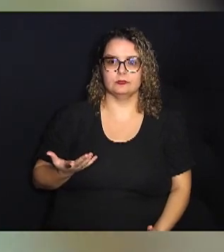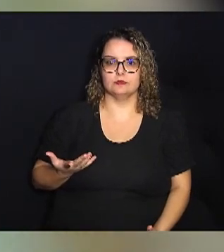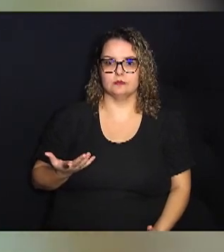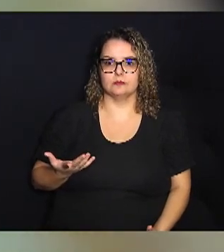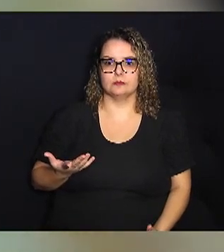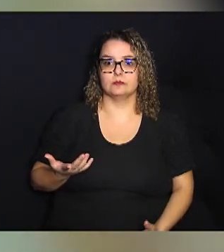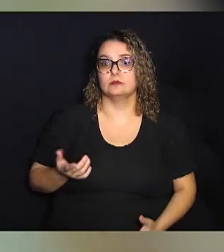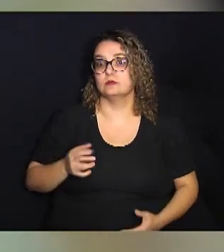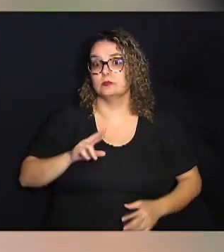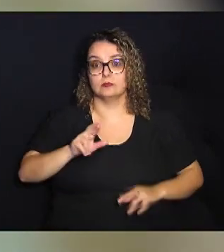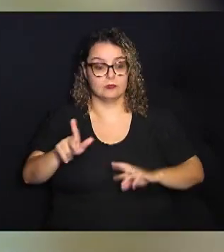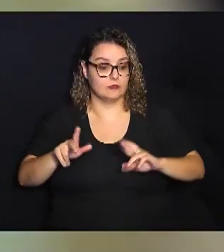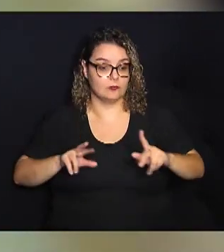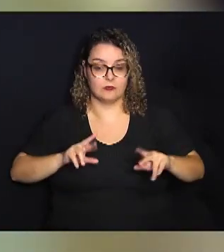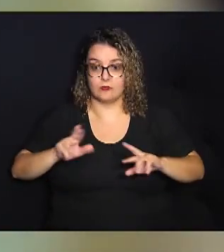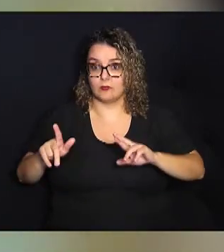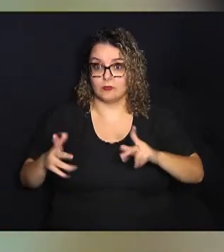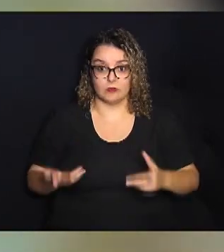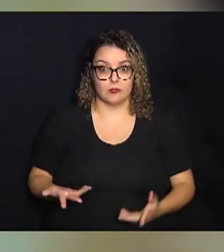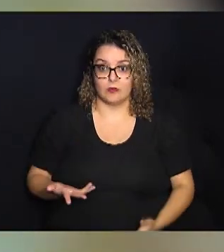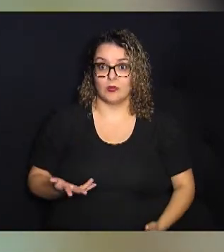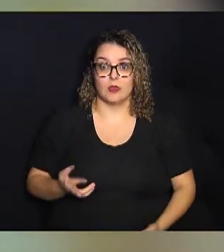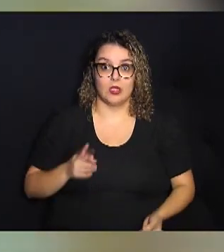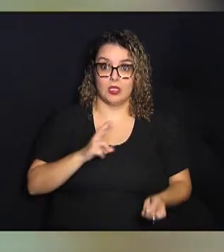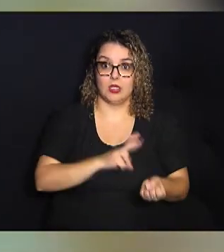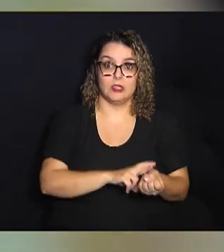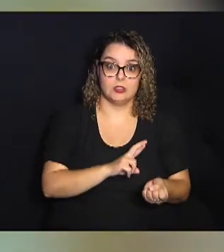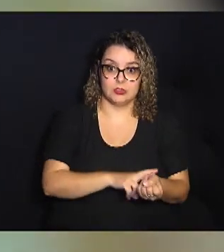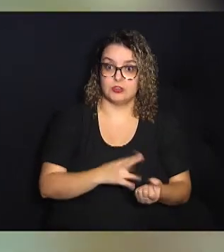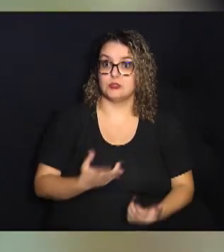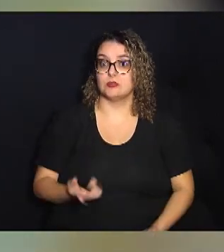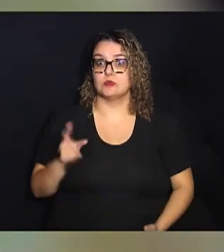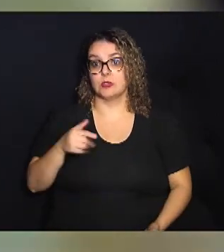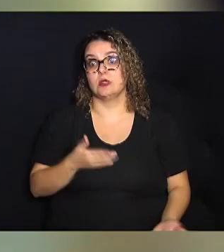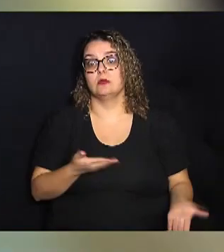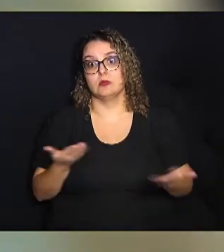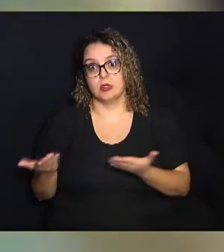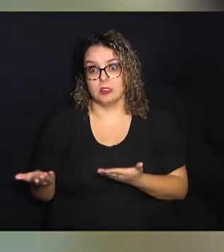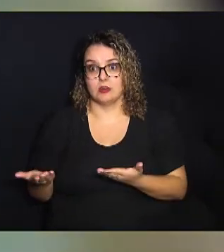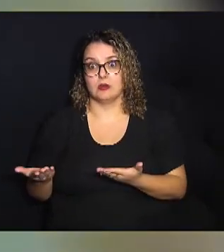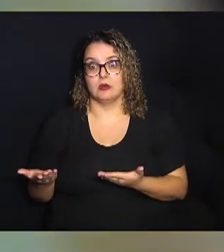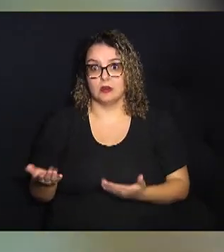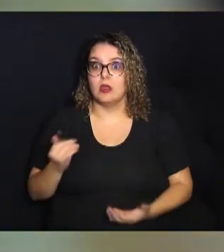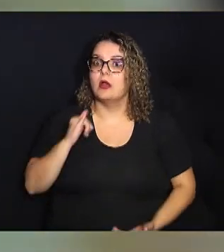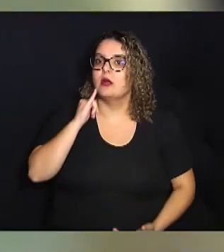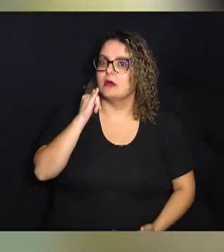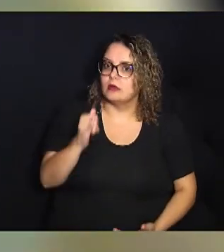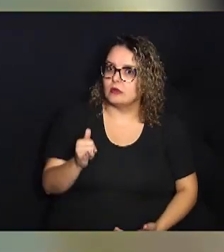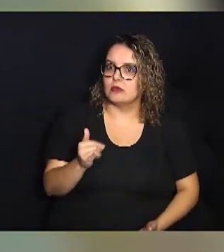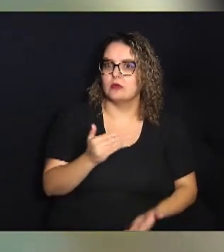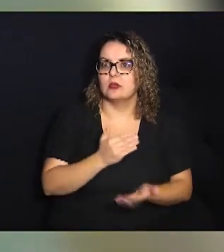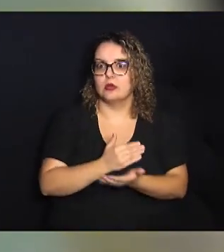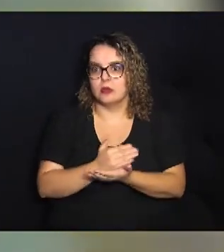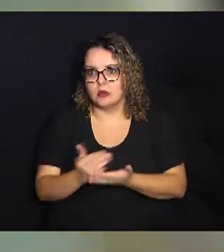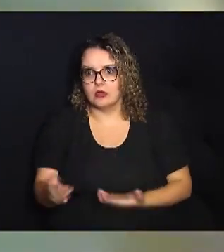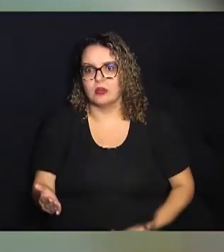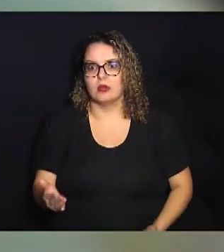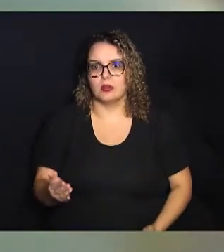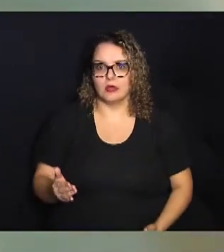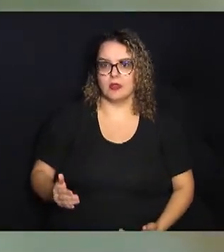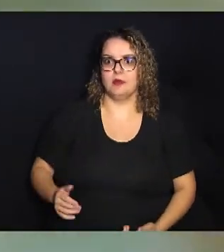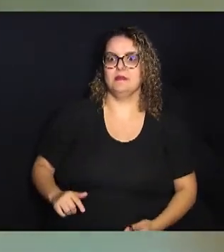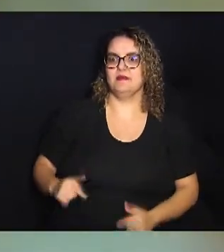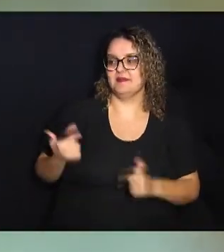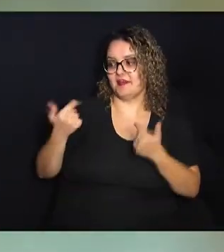para diversos ritmos, né? Que é apresentado aqui. Vou falar que eu achei que no começo essa gente ia me sacanear e ia me